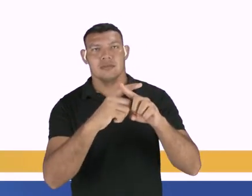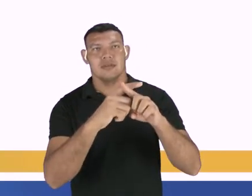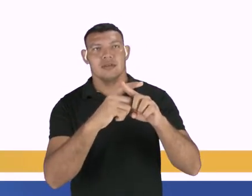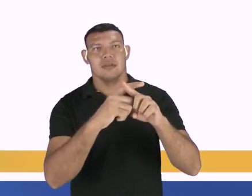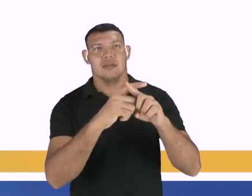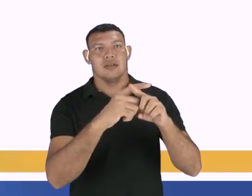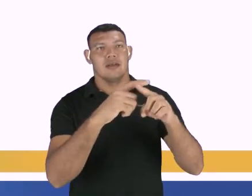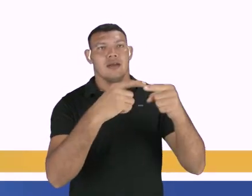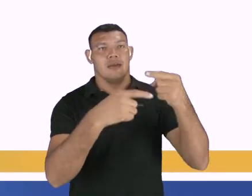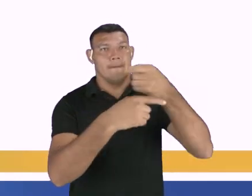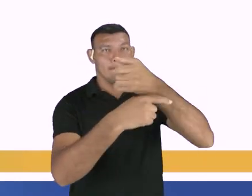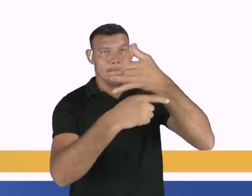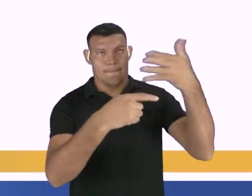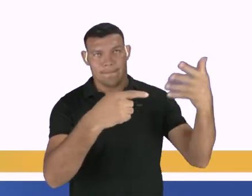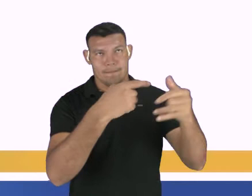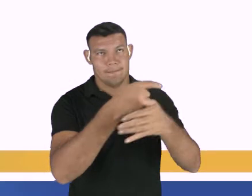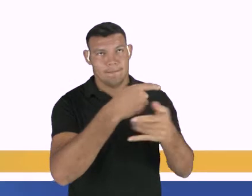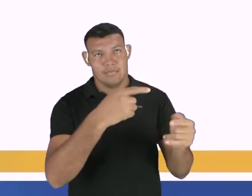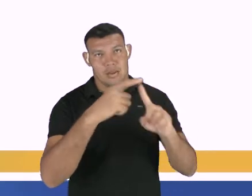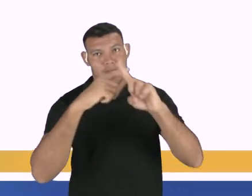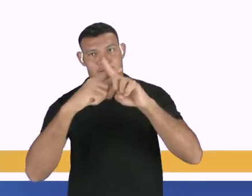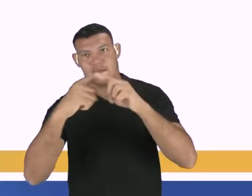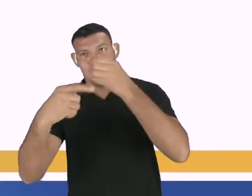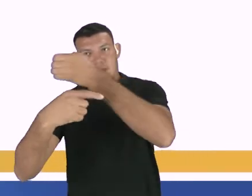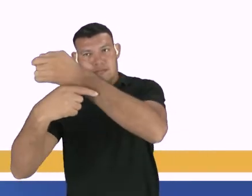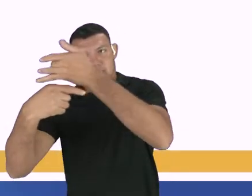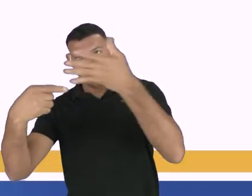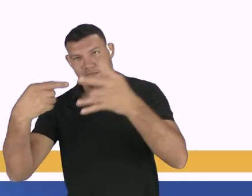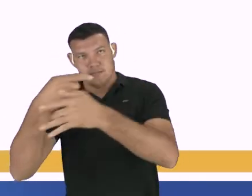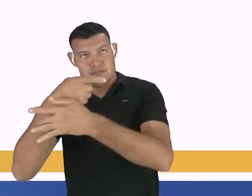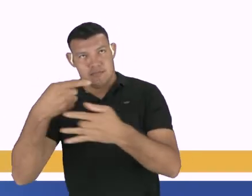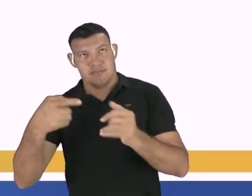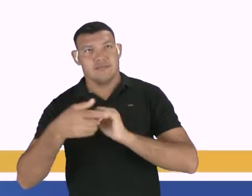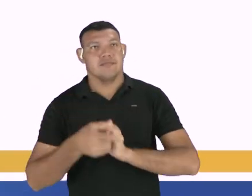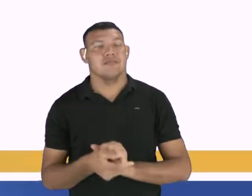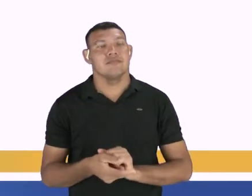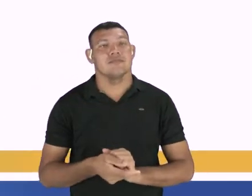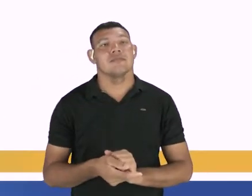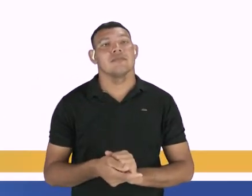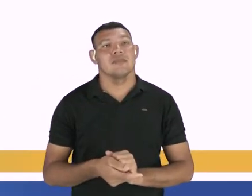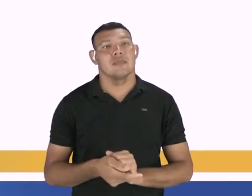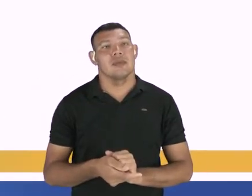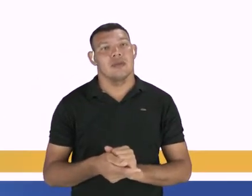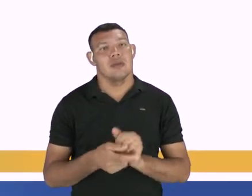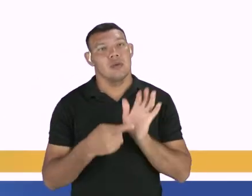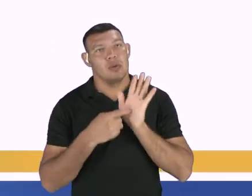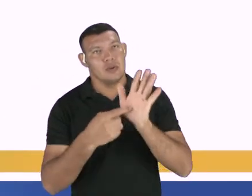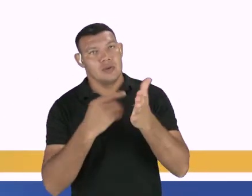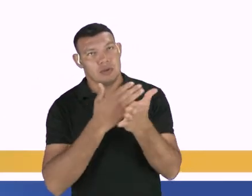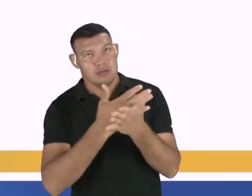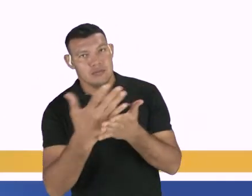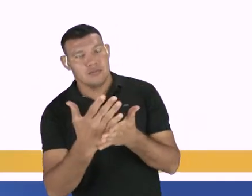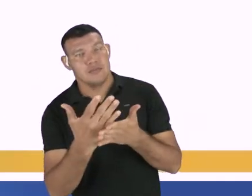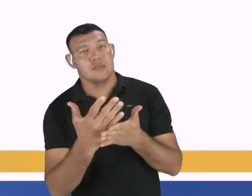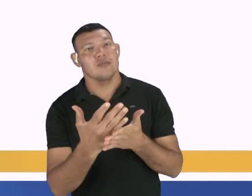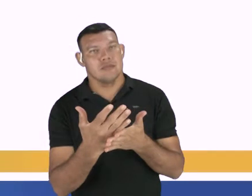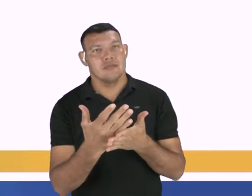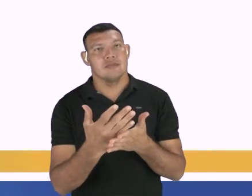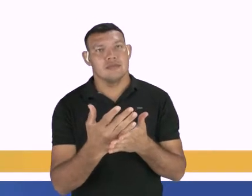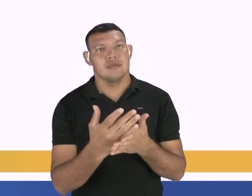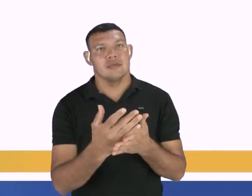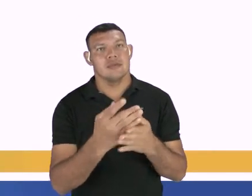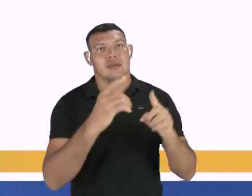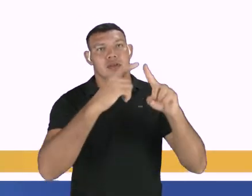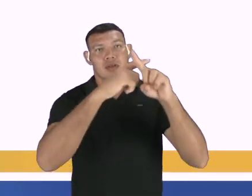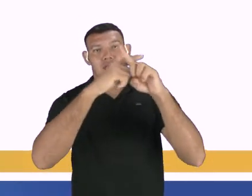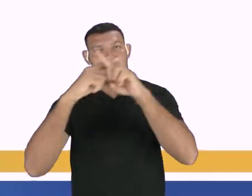tenho 4/5 vezes 4/6. Como a gente viu lá no início, eu vou estar multiplicando os